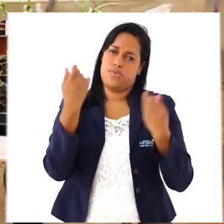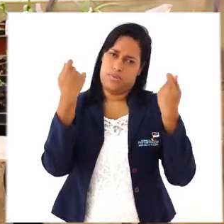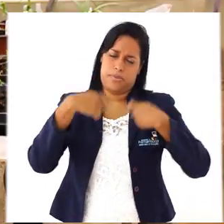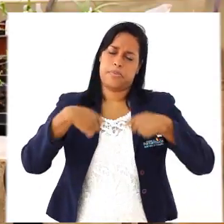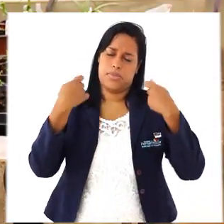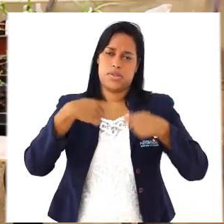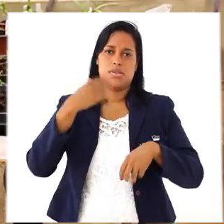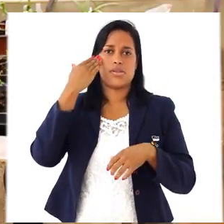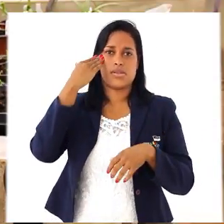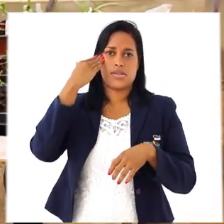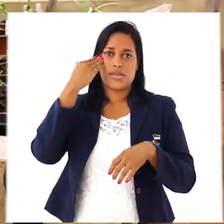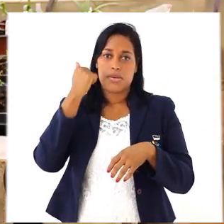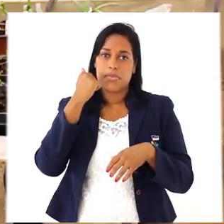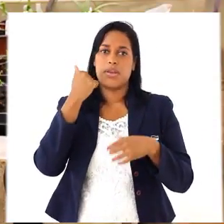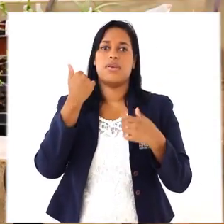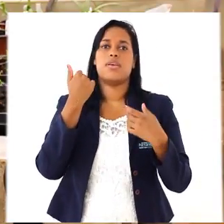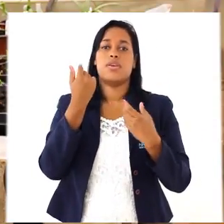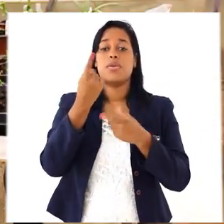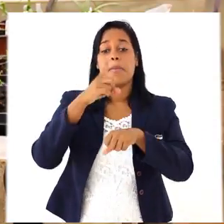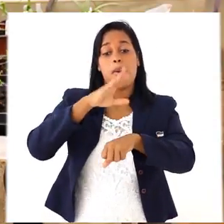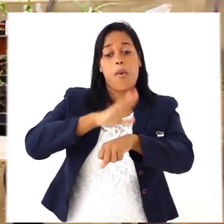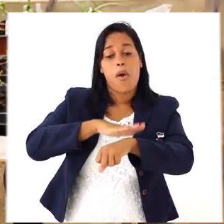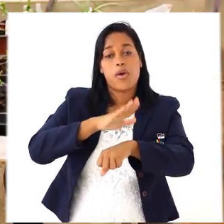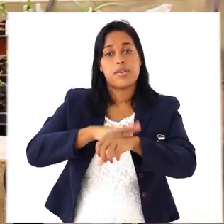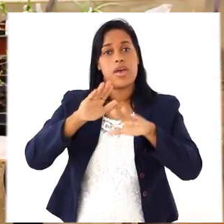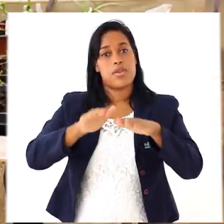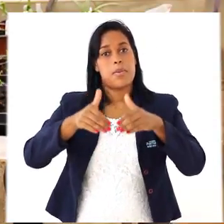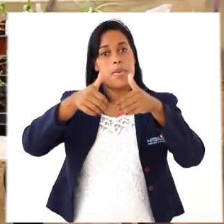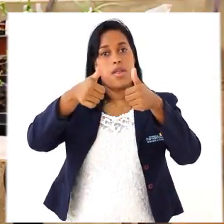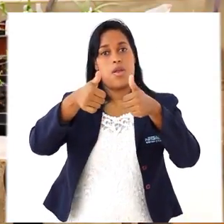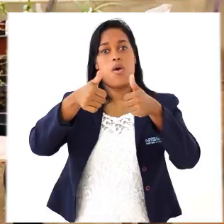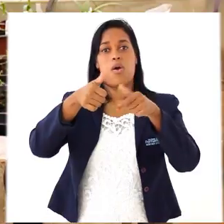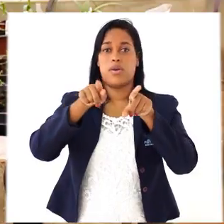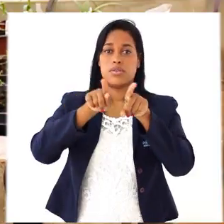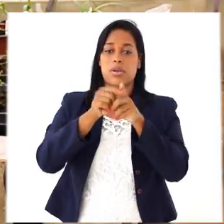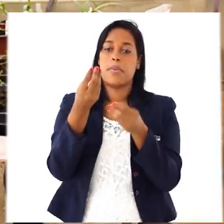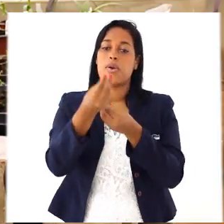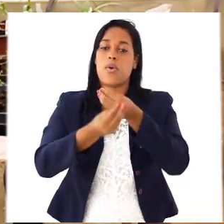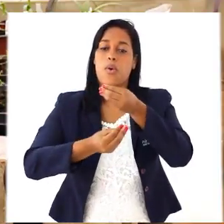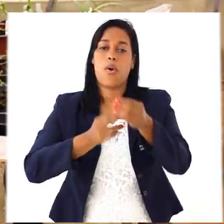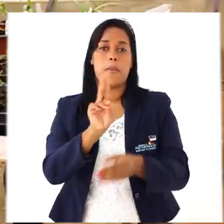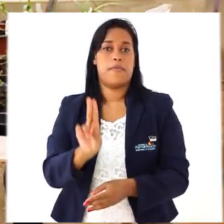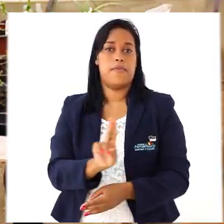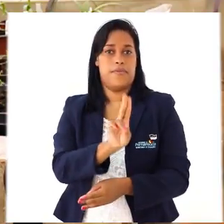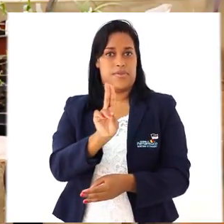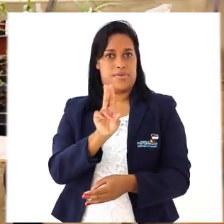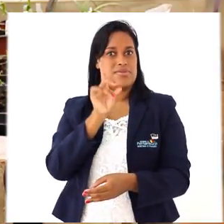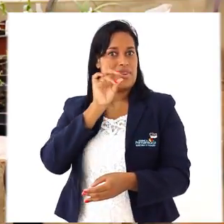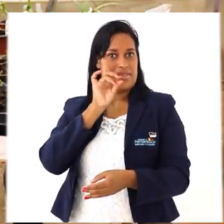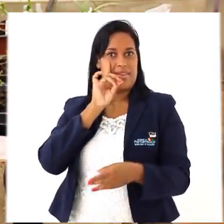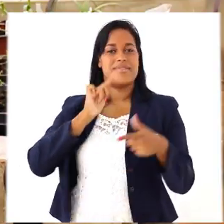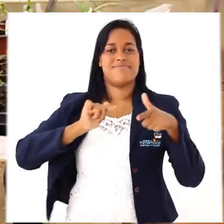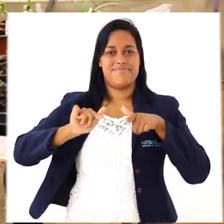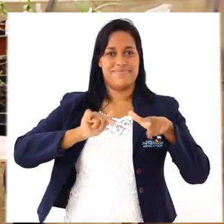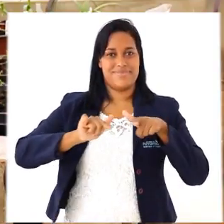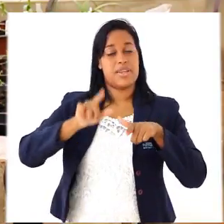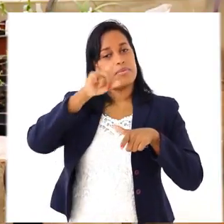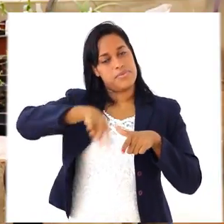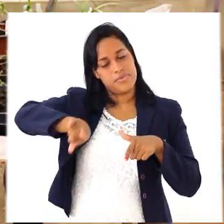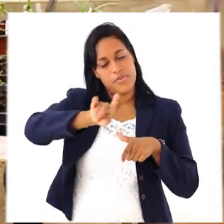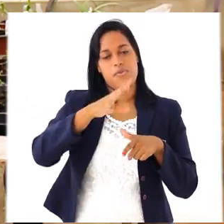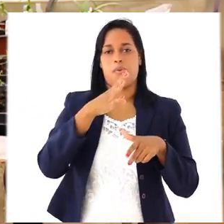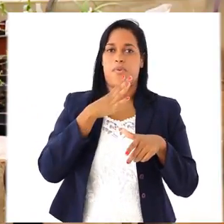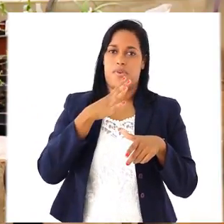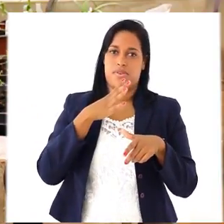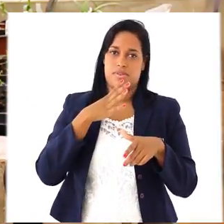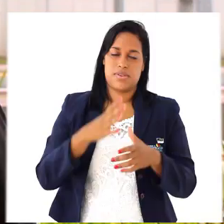ter ciência. Qual horário que é melhor, qual é a posição que a gente vai aplicar esses agrotóxicos. Então a gente vai dar uma passada nisso na